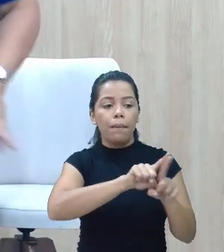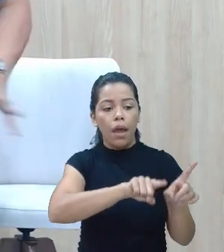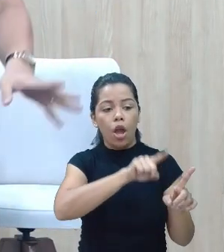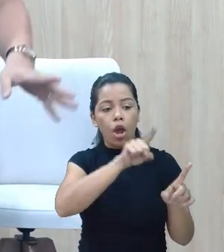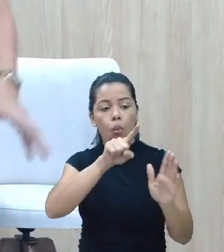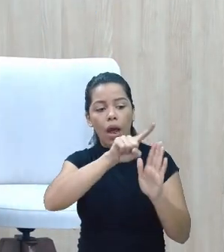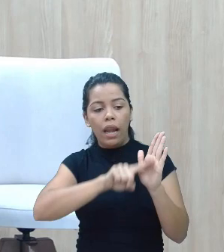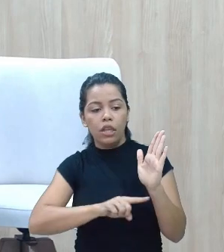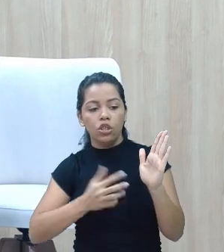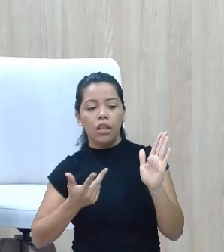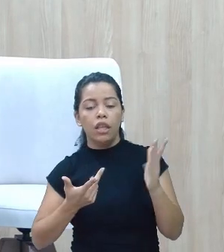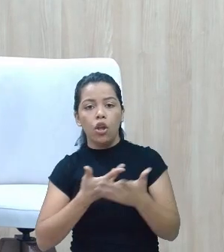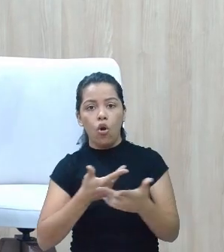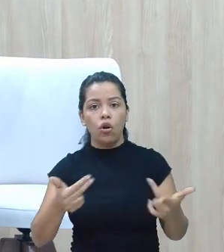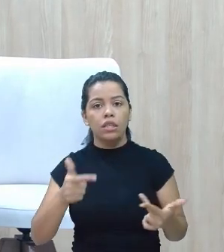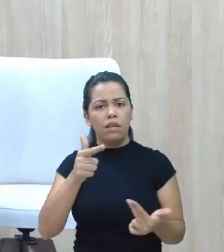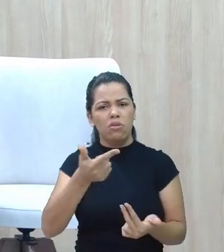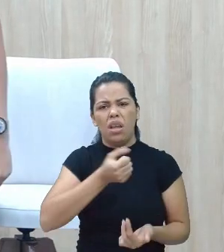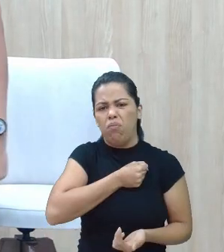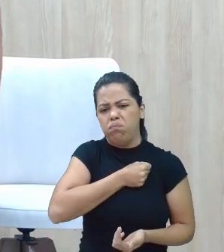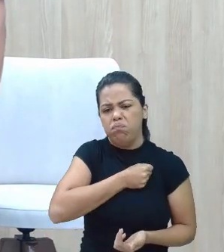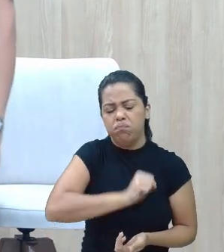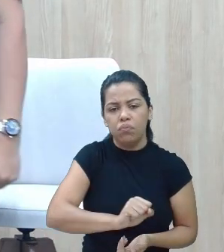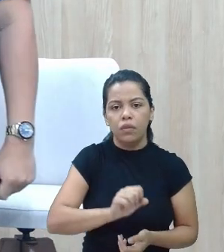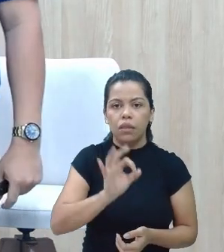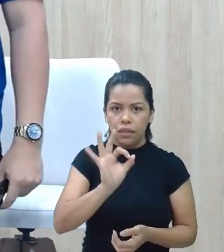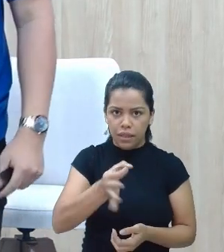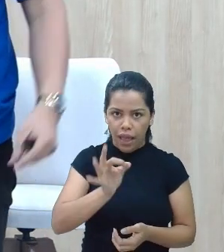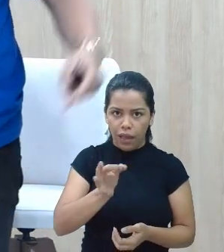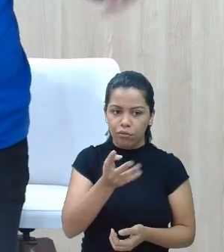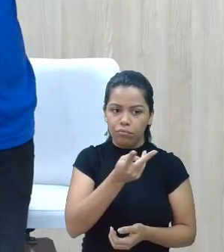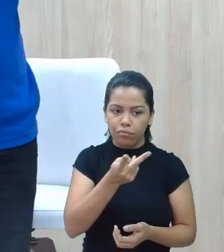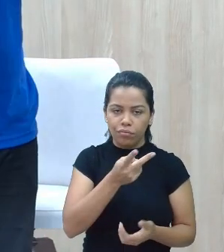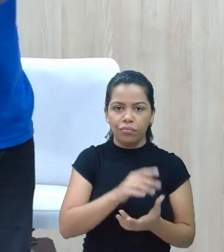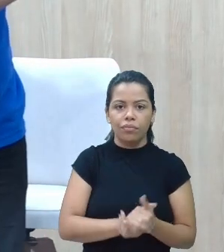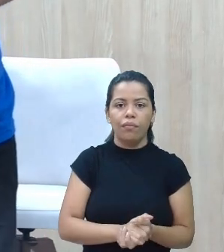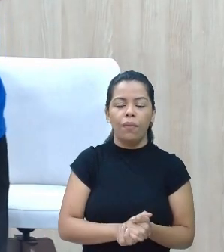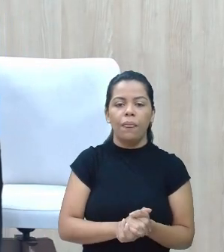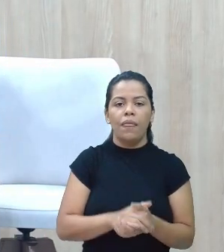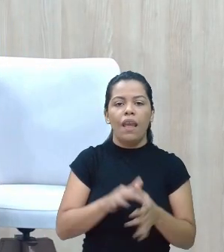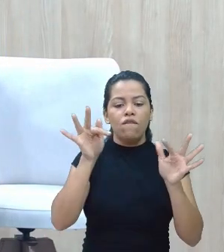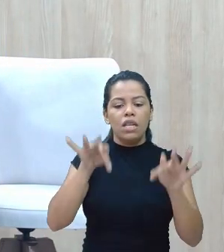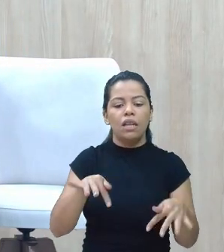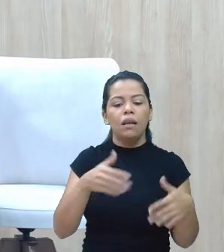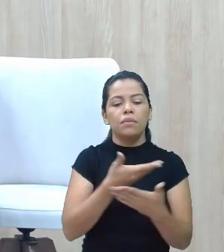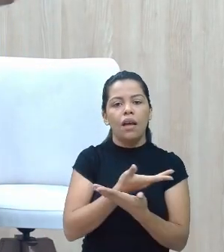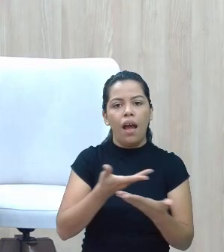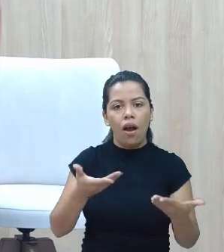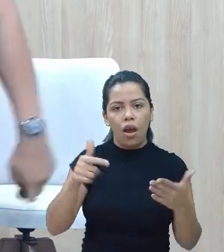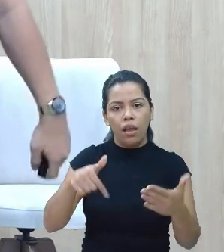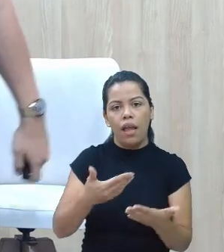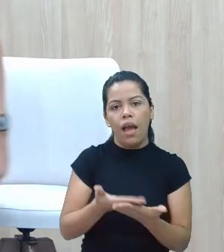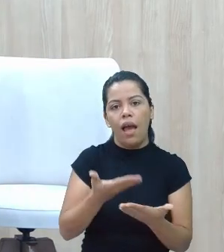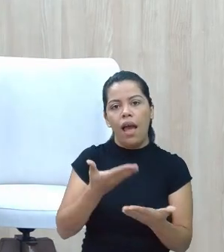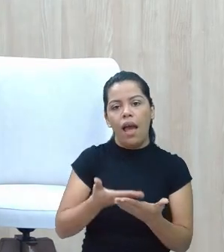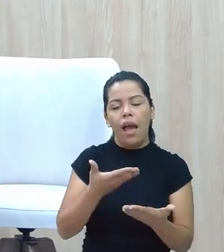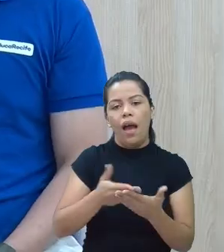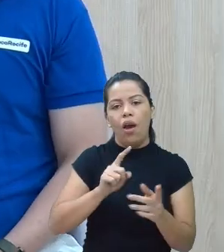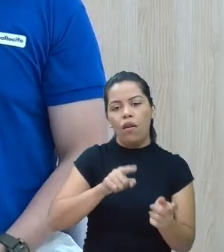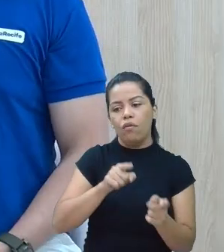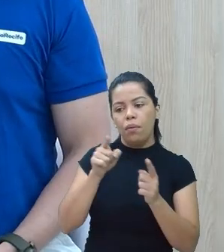detesta, que você não aguentaria de jeito nenhum. Tá bom? Finalizamos aqui. Eu vou passar a palavra para o professor André para ele se despedir de vocês e também eu me despeço